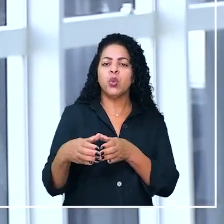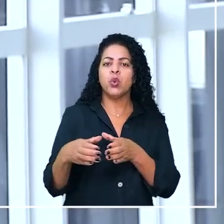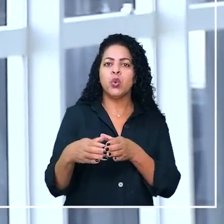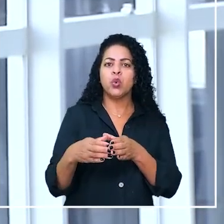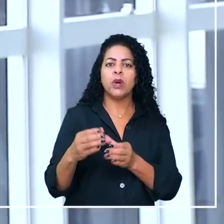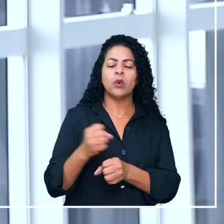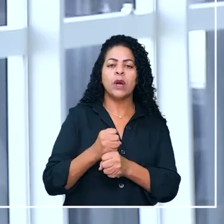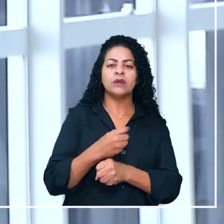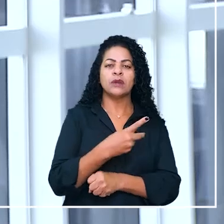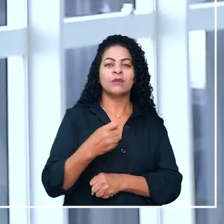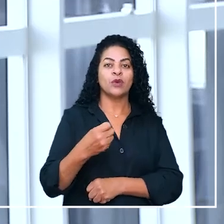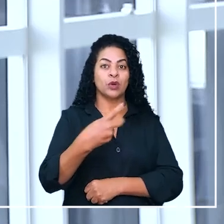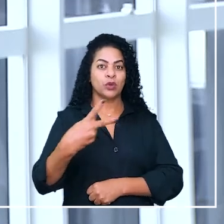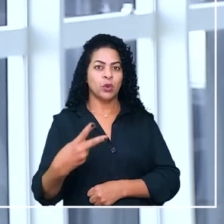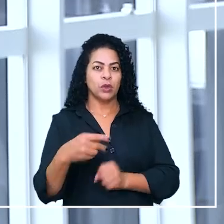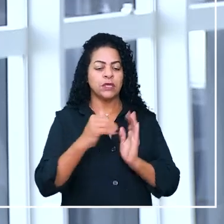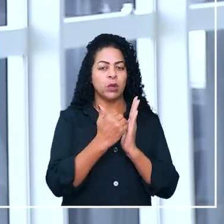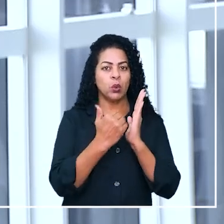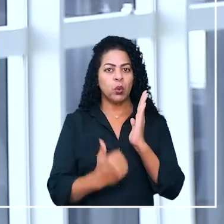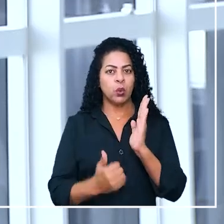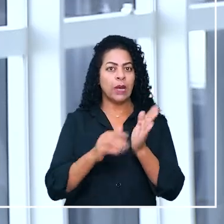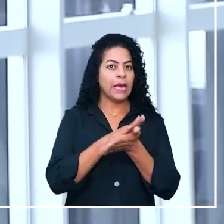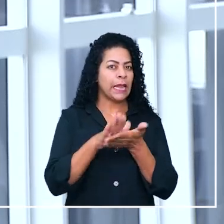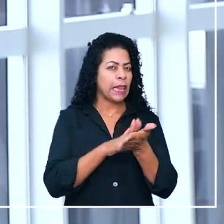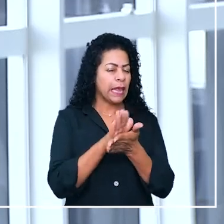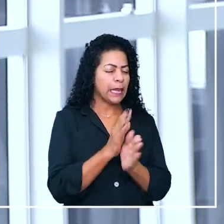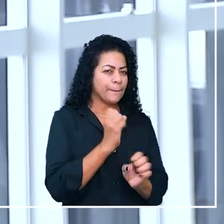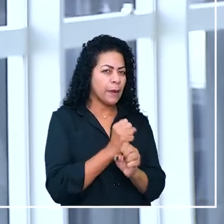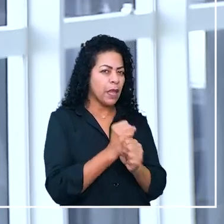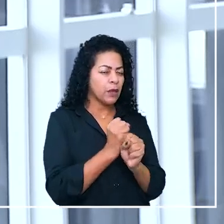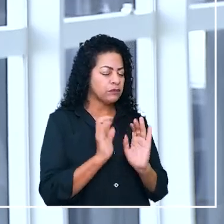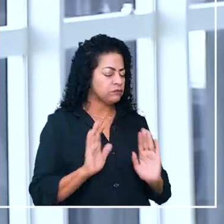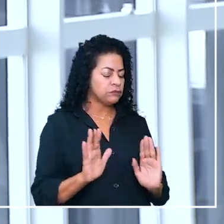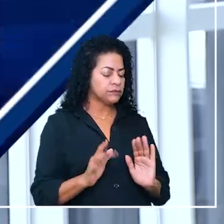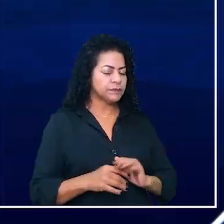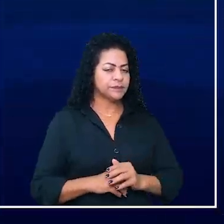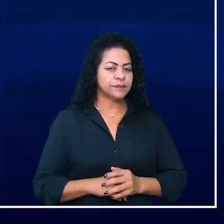de 2012 não pode reduzir a base de cálculo.